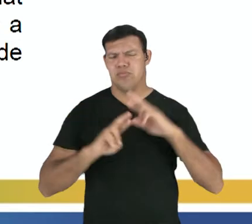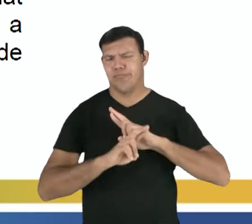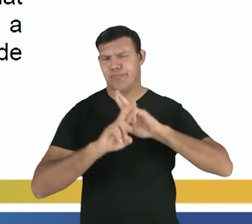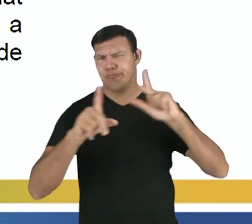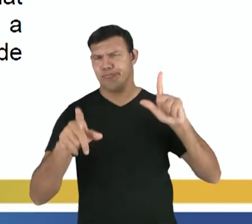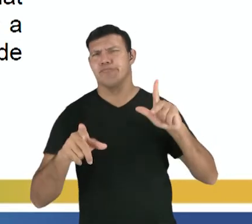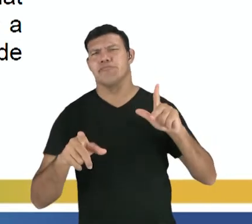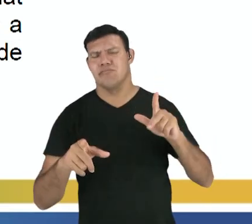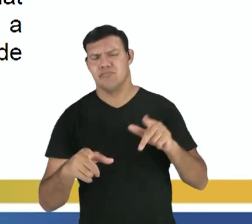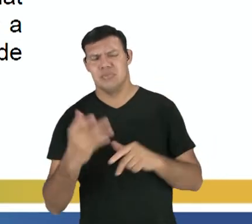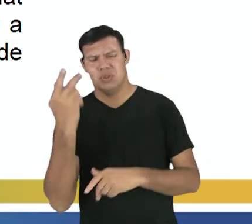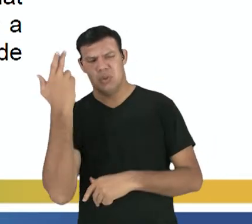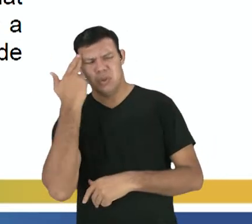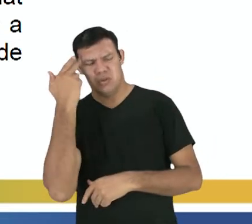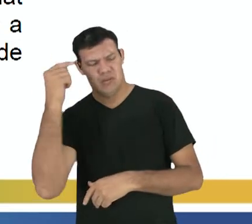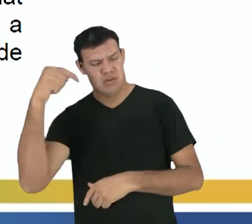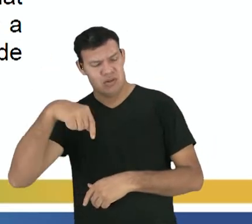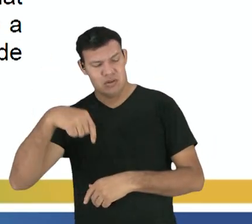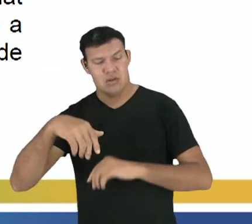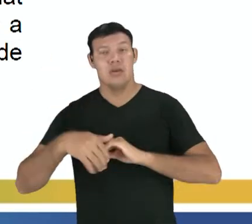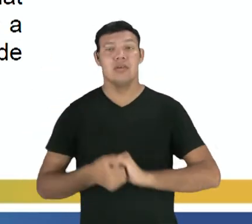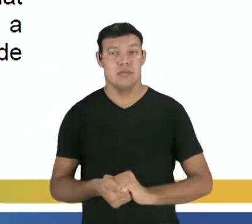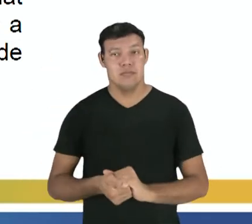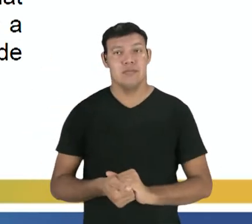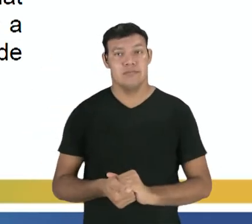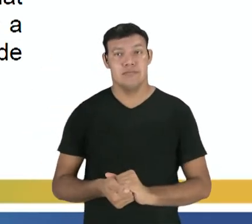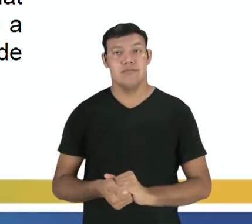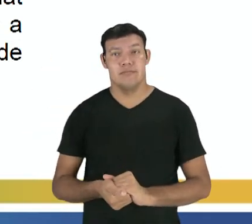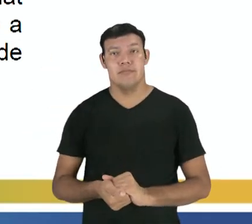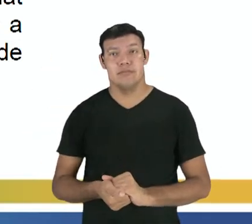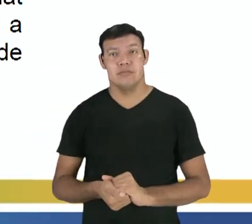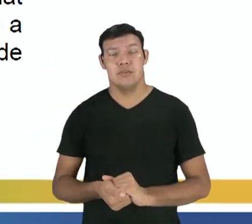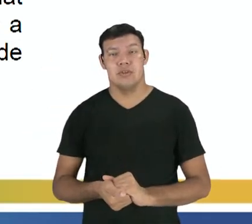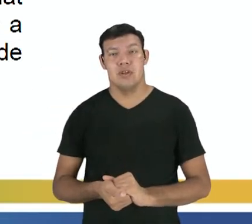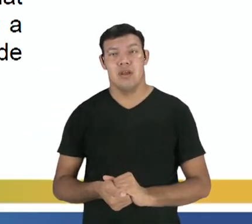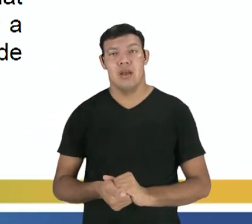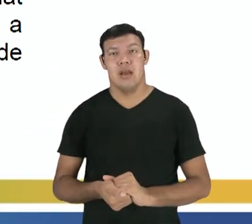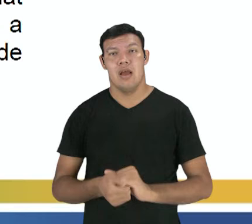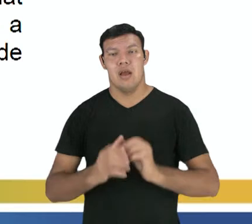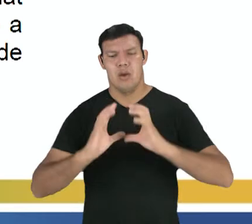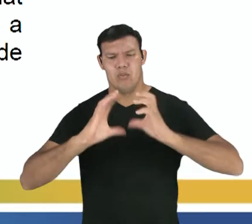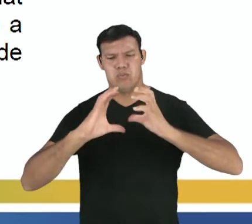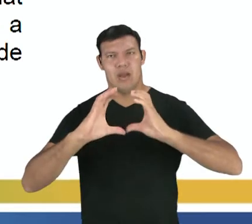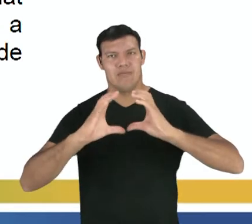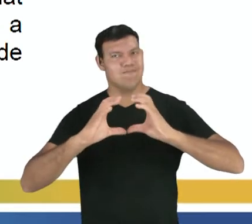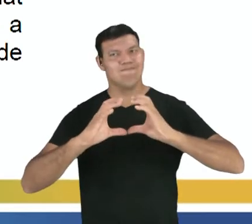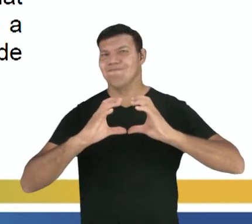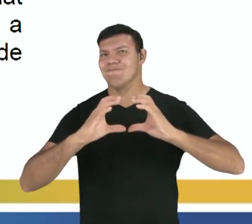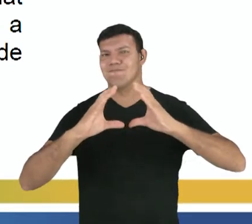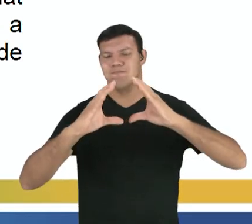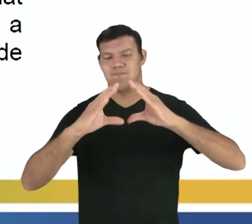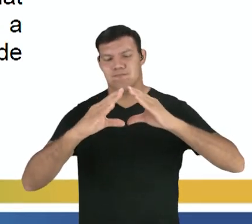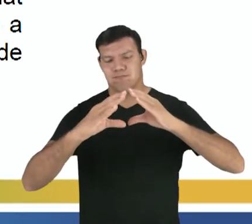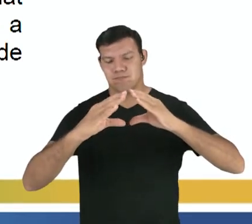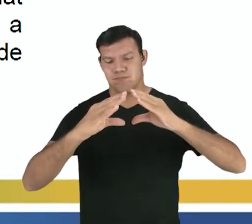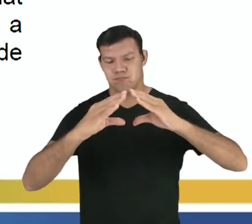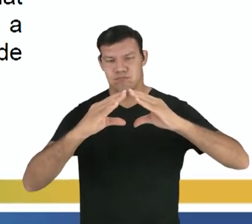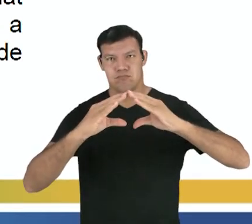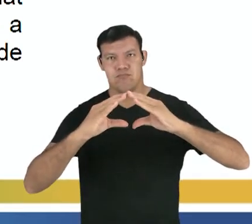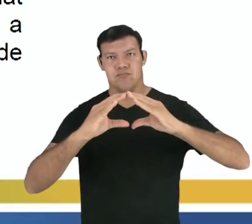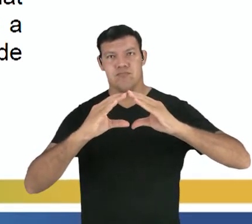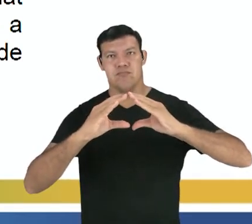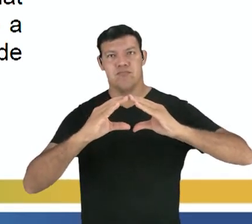que nós estamos acostumados no nosso futebol, e o formato da bola me chama bastante atenção. E aí eles têm que ir